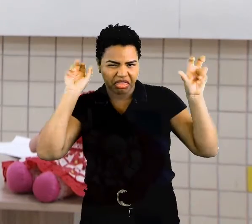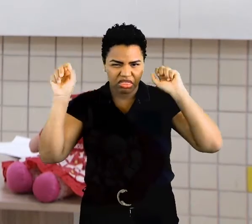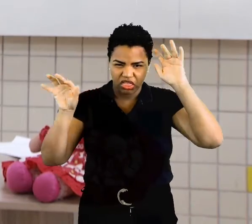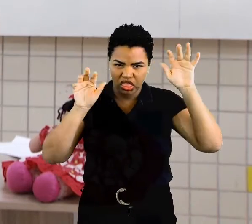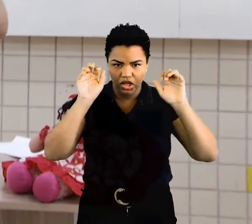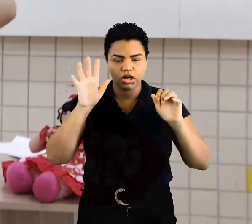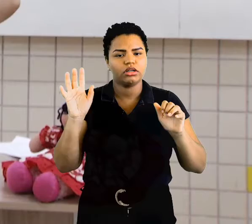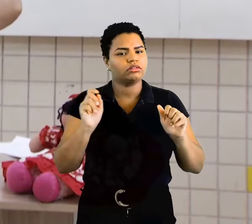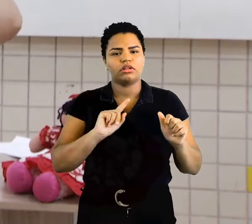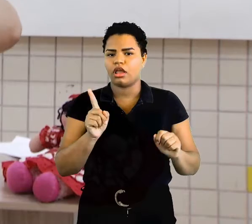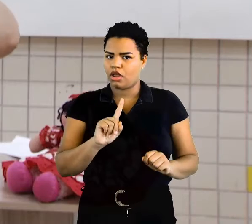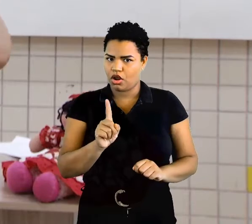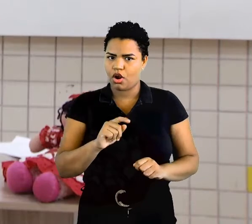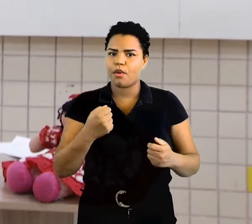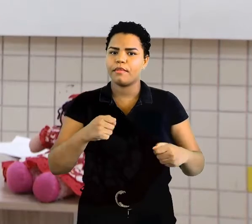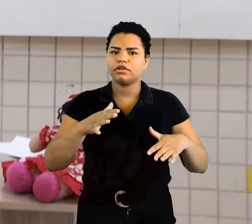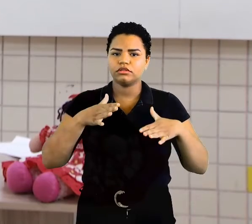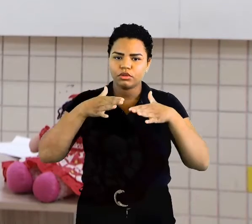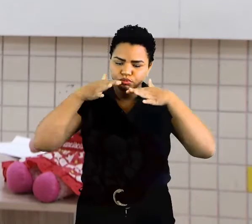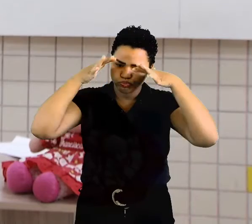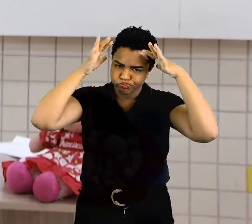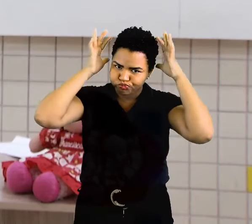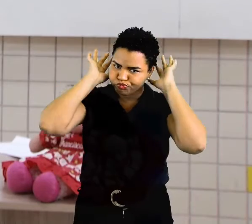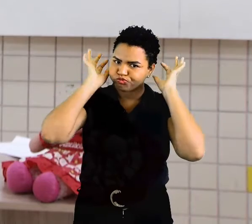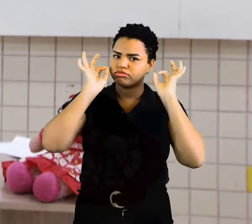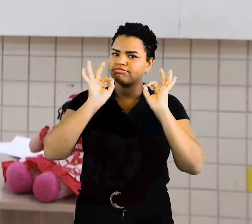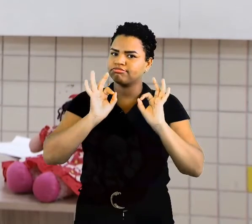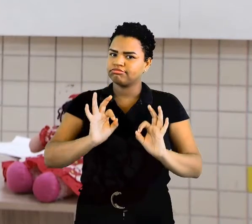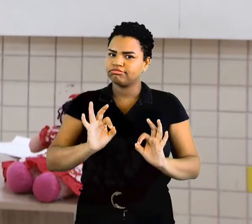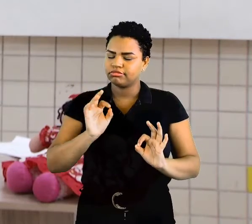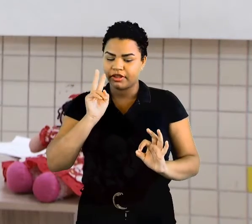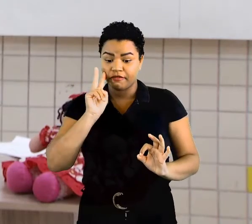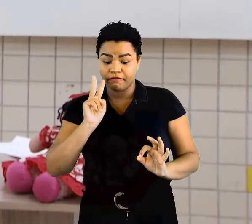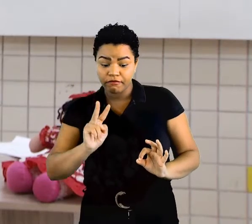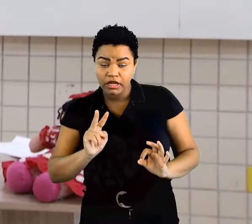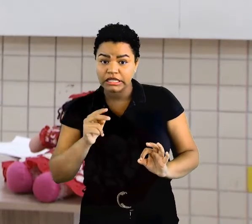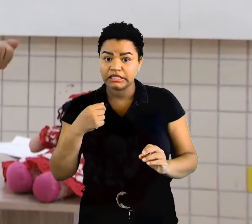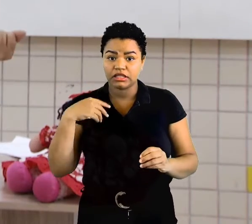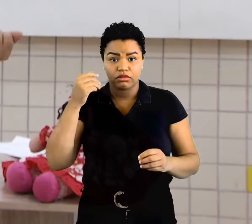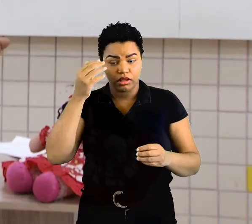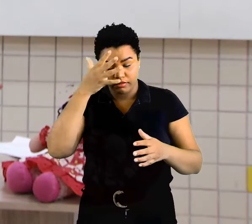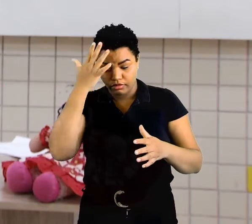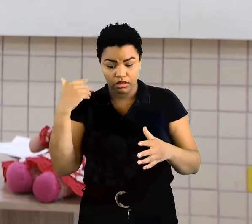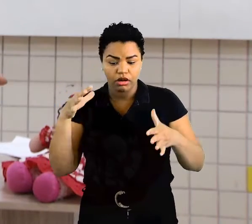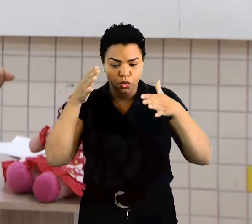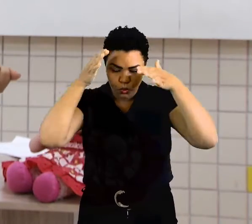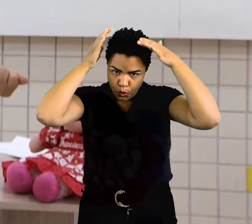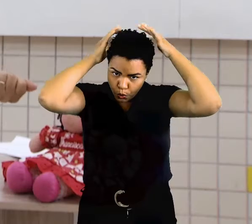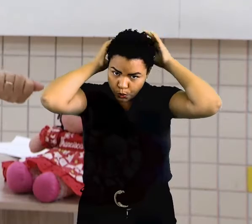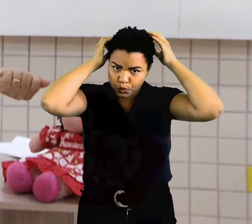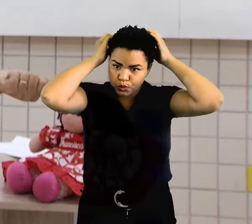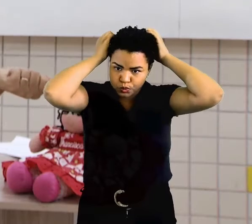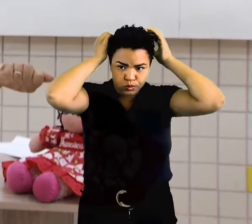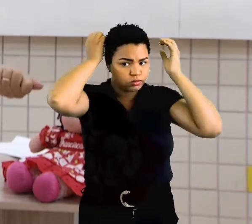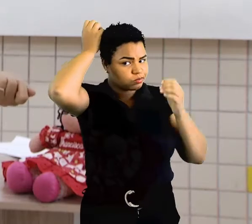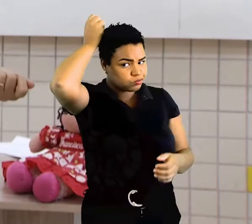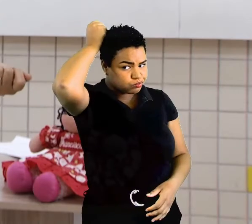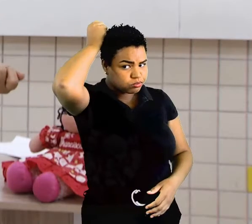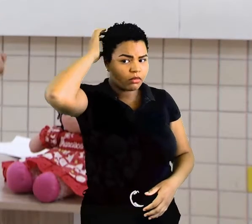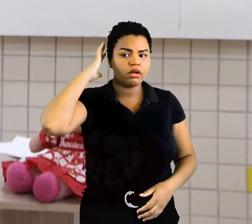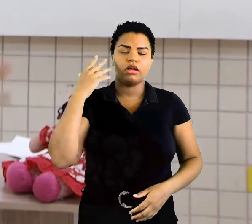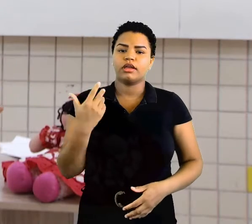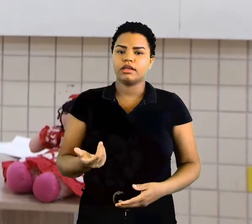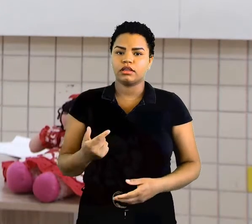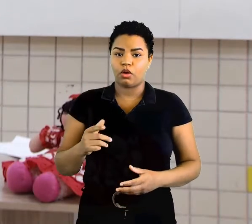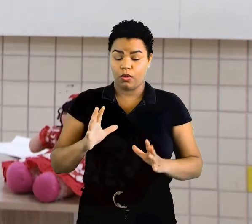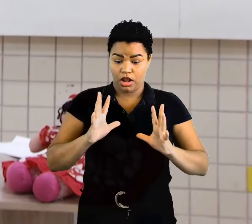alimento. Você vai cuidar dos teus cabelos, olhar se não está solto, prender. E também você vai olhar a higiene dos utensílios que